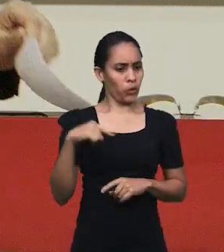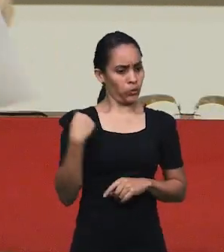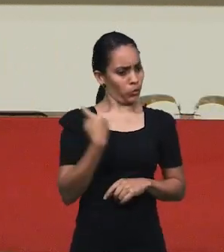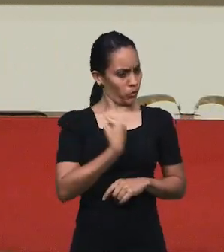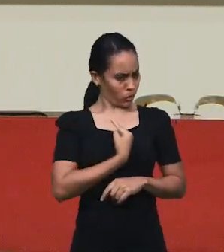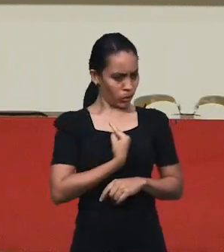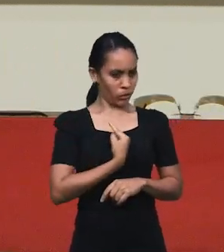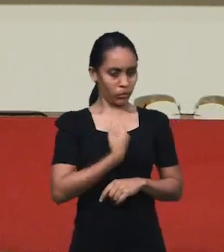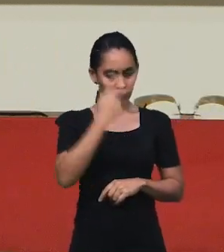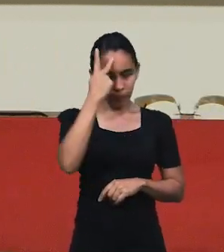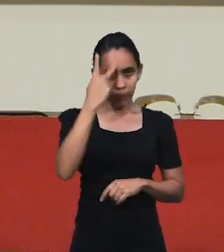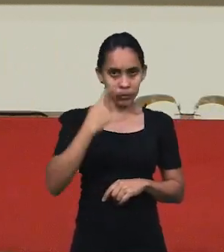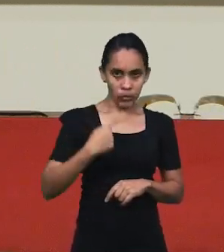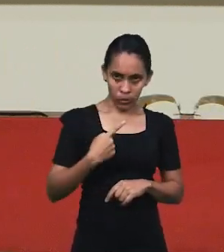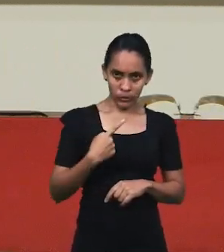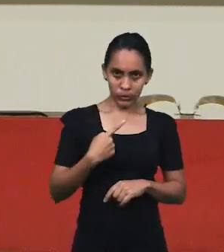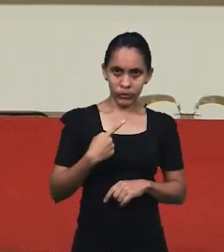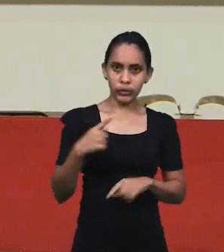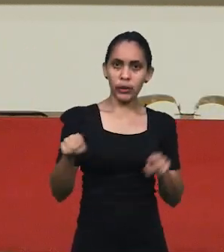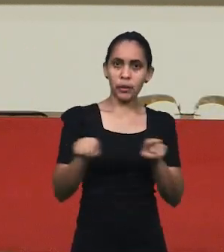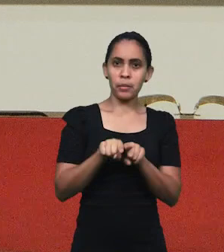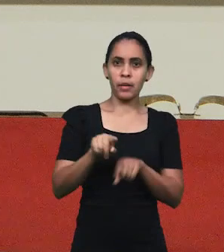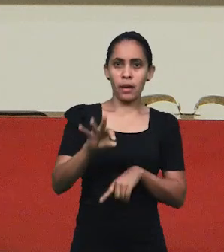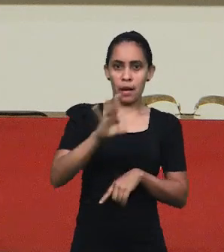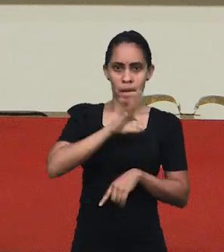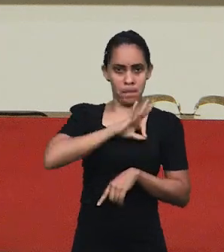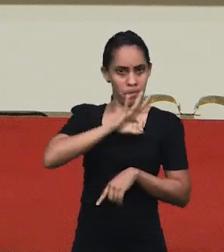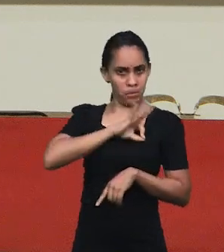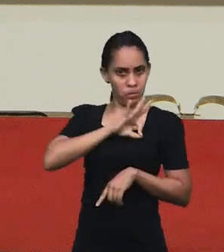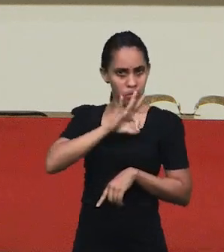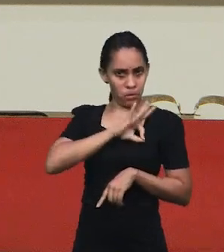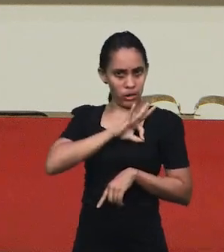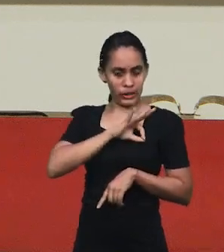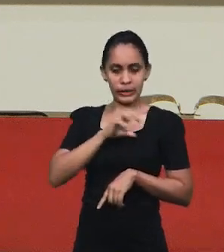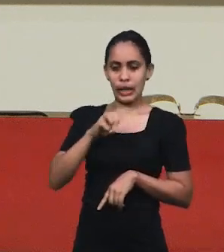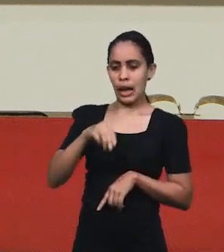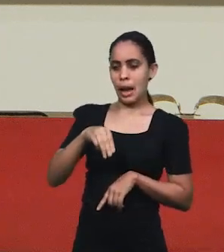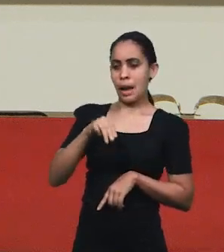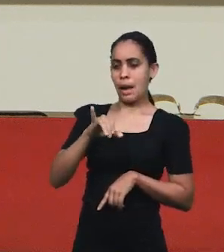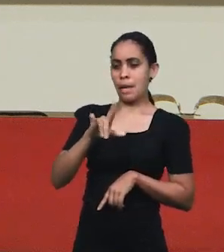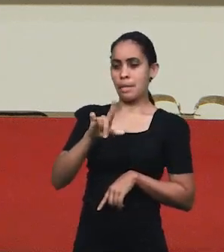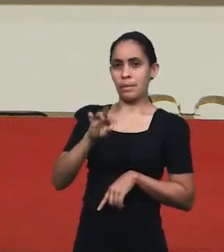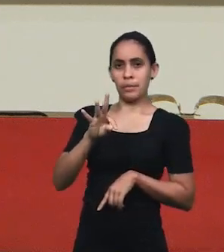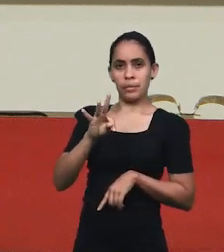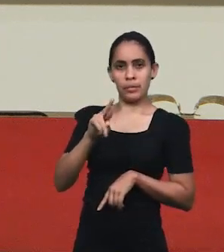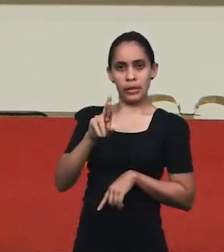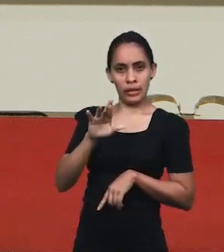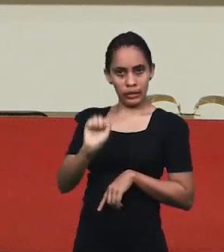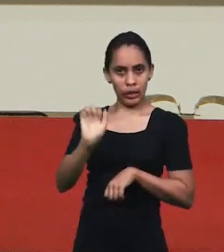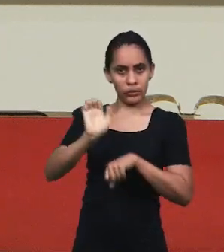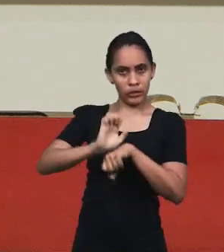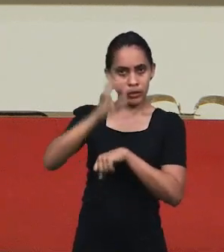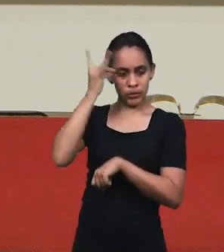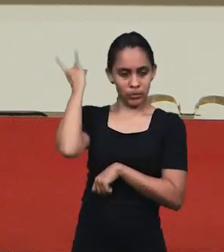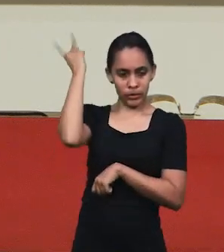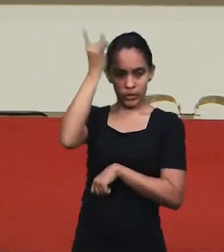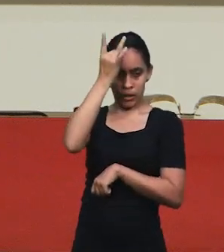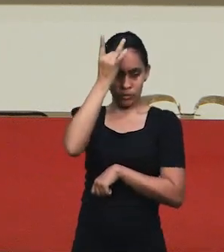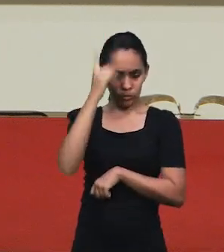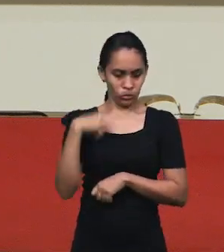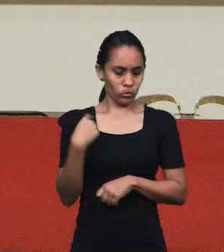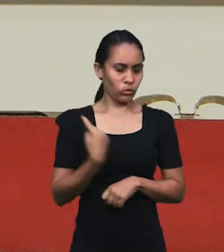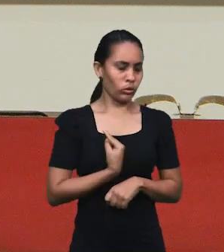Militar do Espírito Santo. A consciência que nós temos como família,